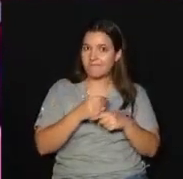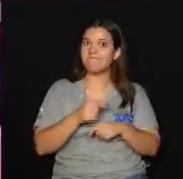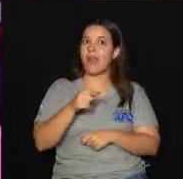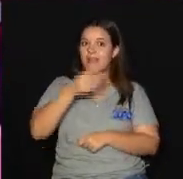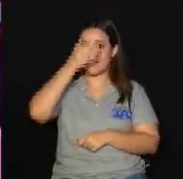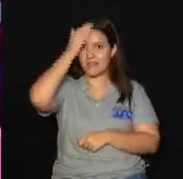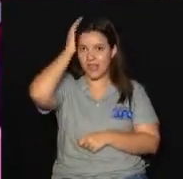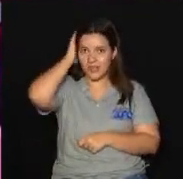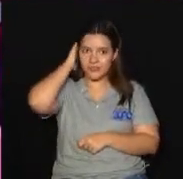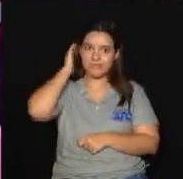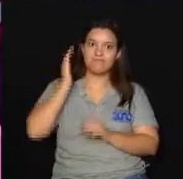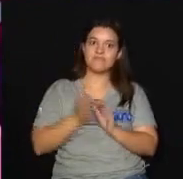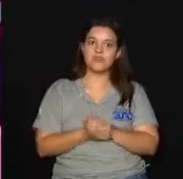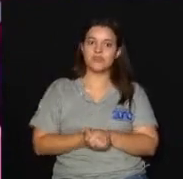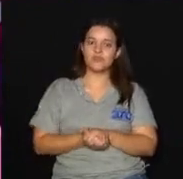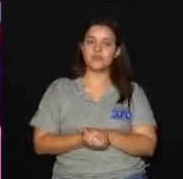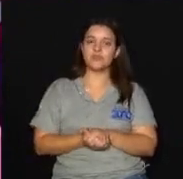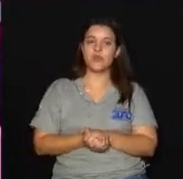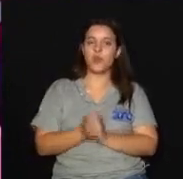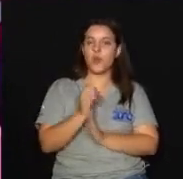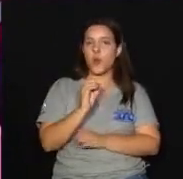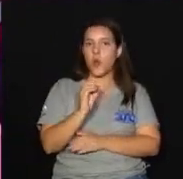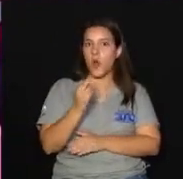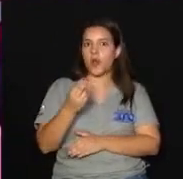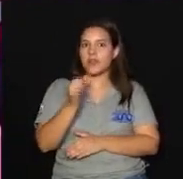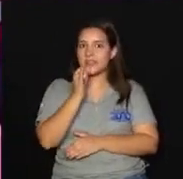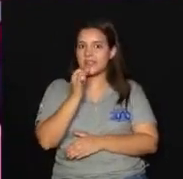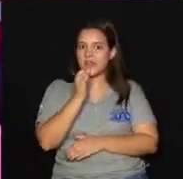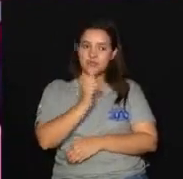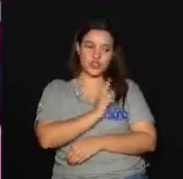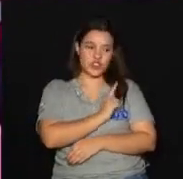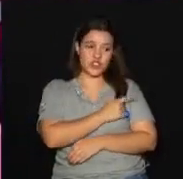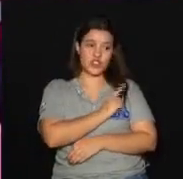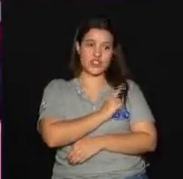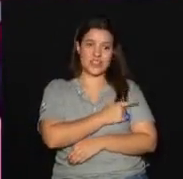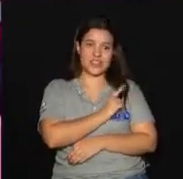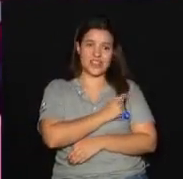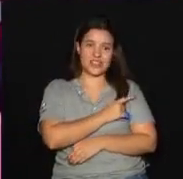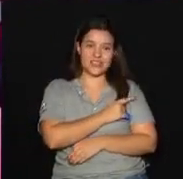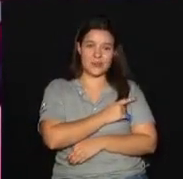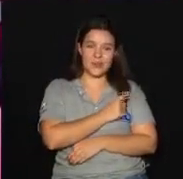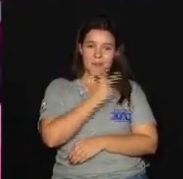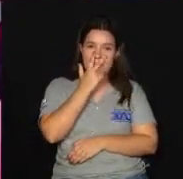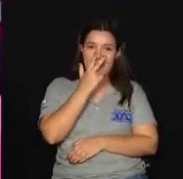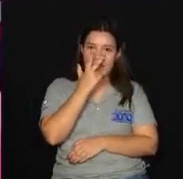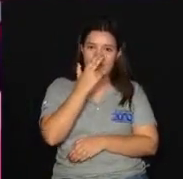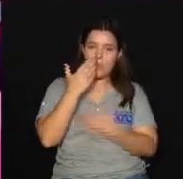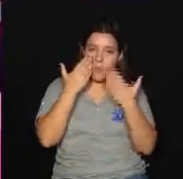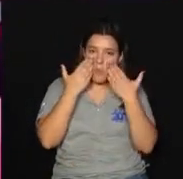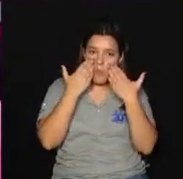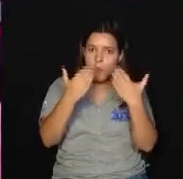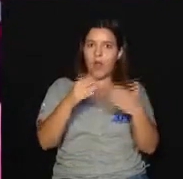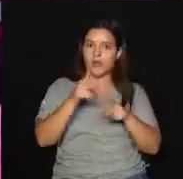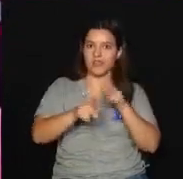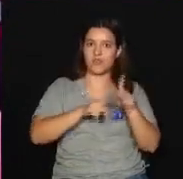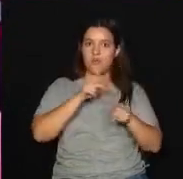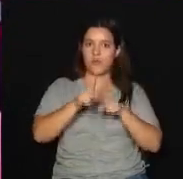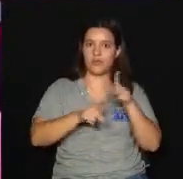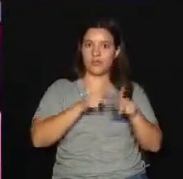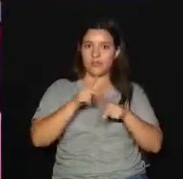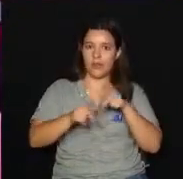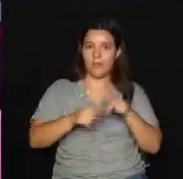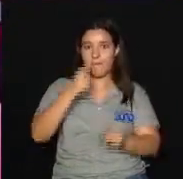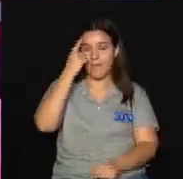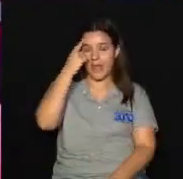profundo ou algum tipo de gestão que não dê alguma perspectiva em